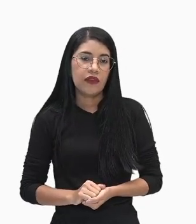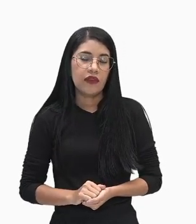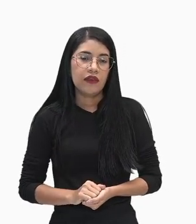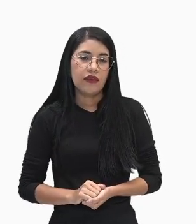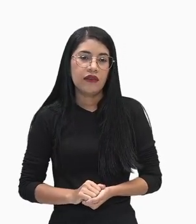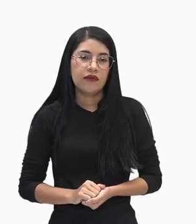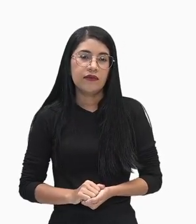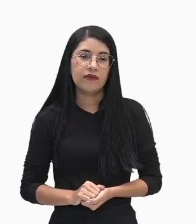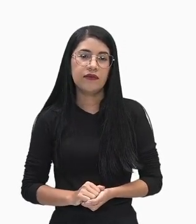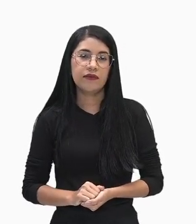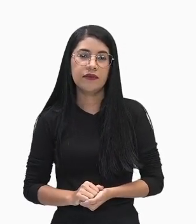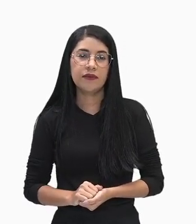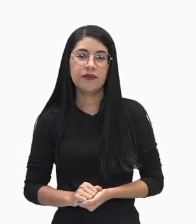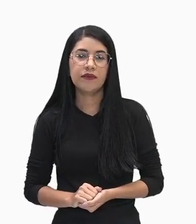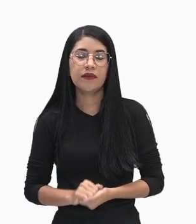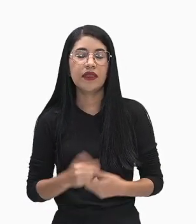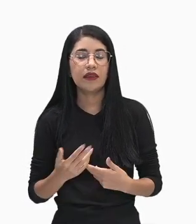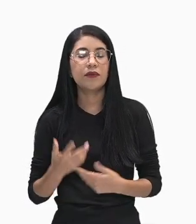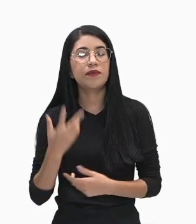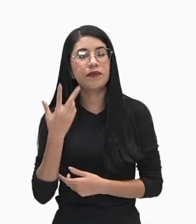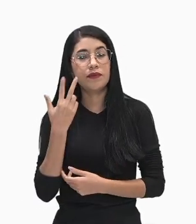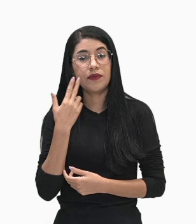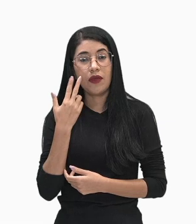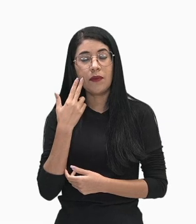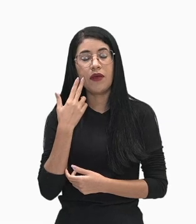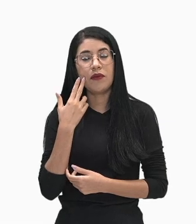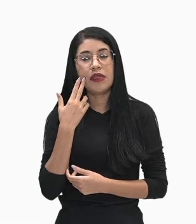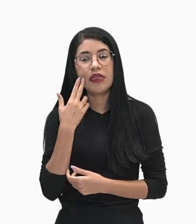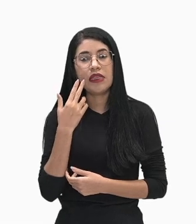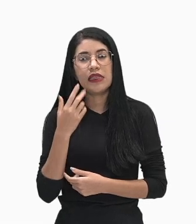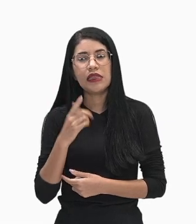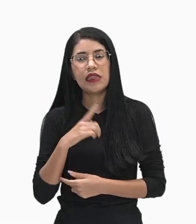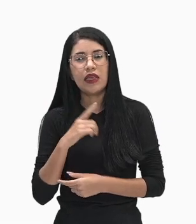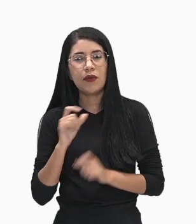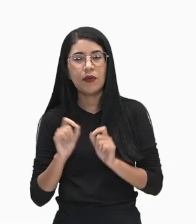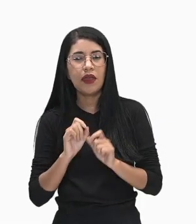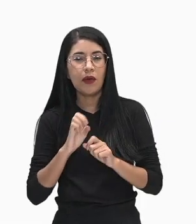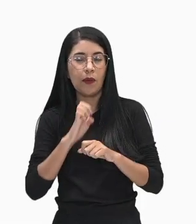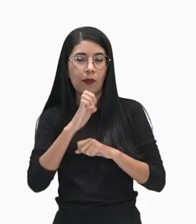Então, é bastante comum, né? Na maioria dos casos, a gente tem o movimento dos